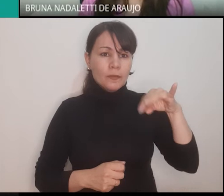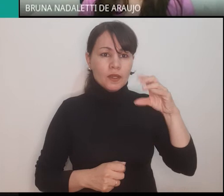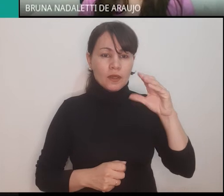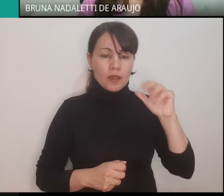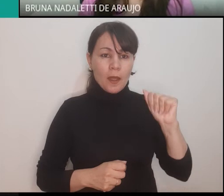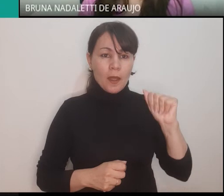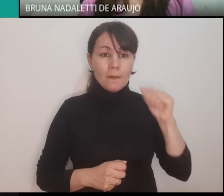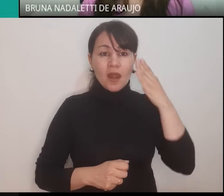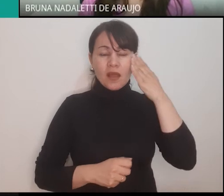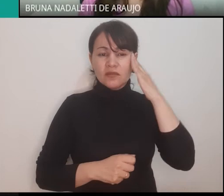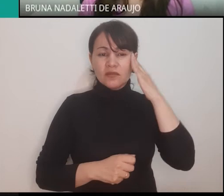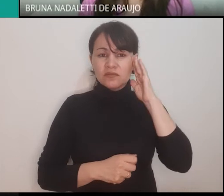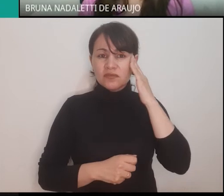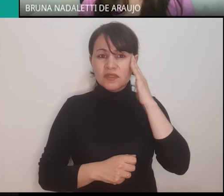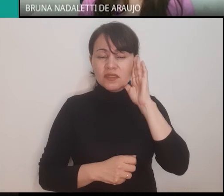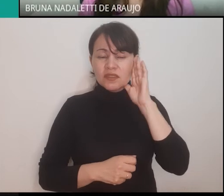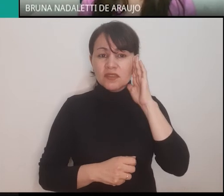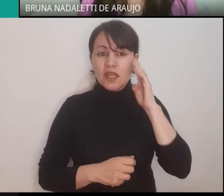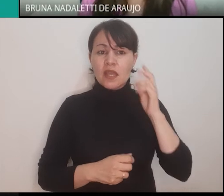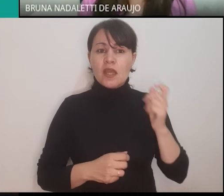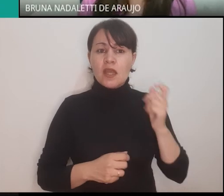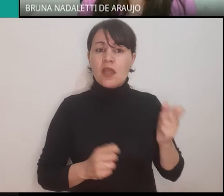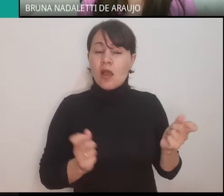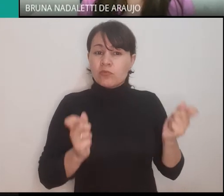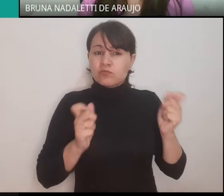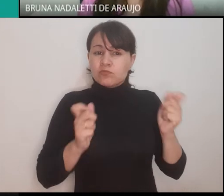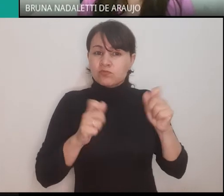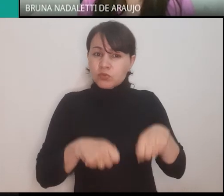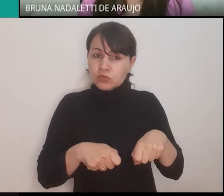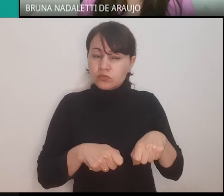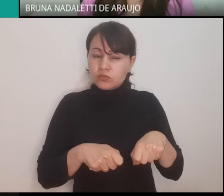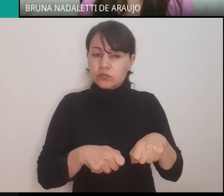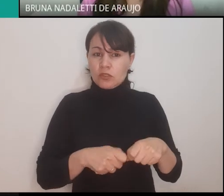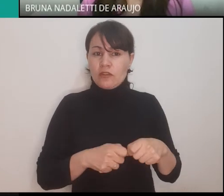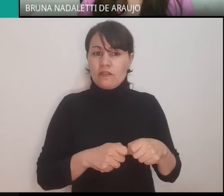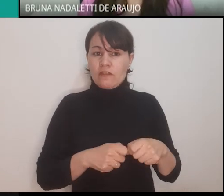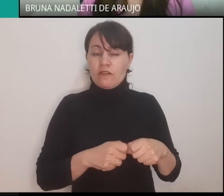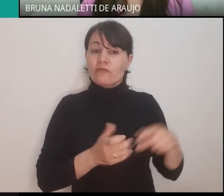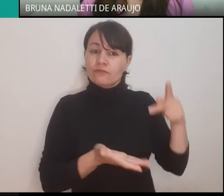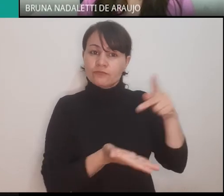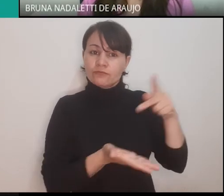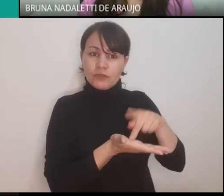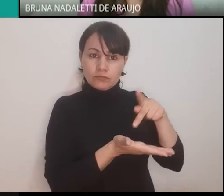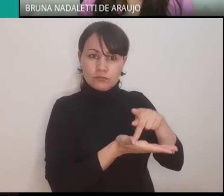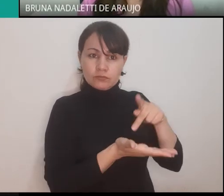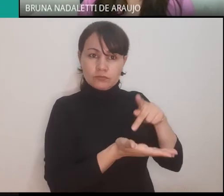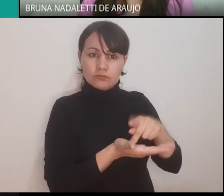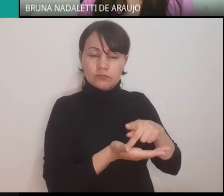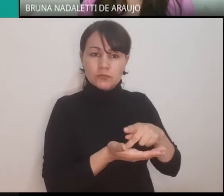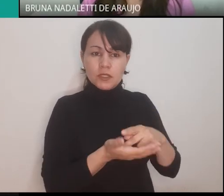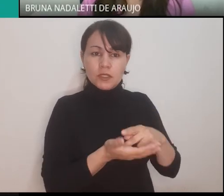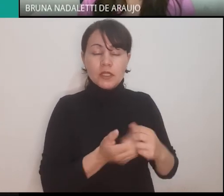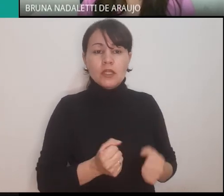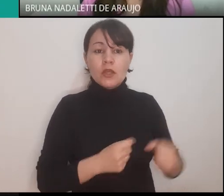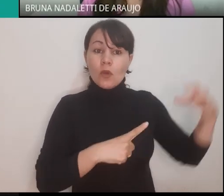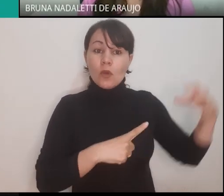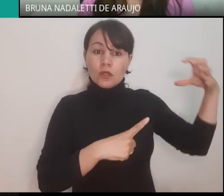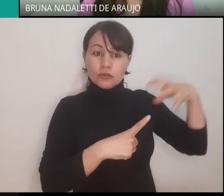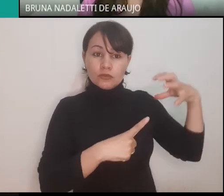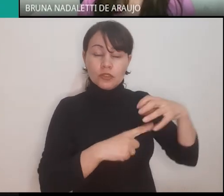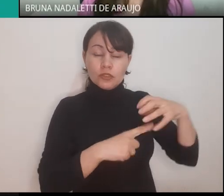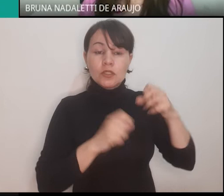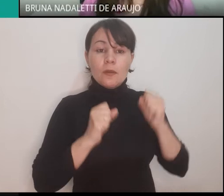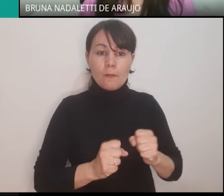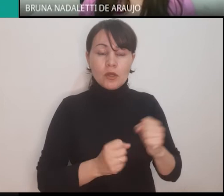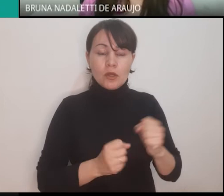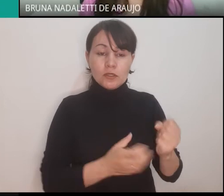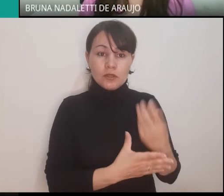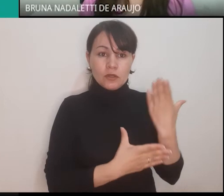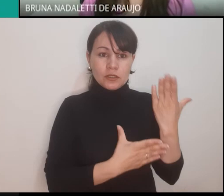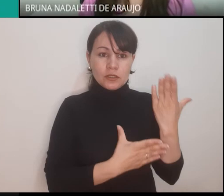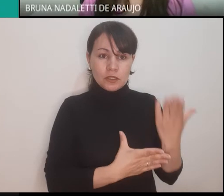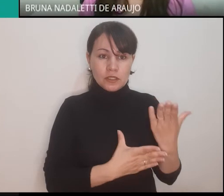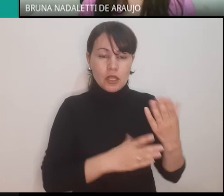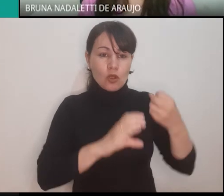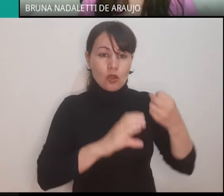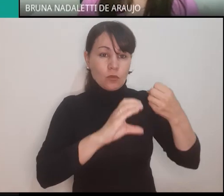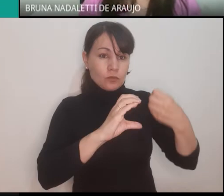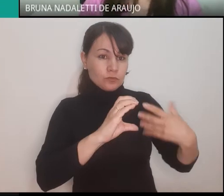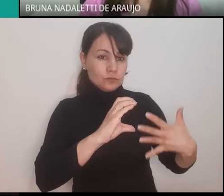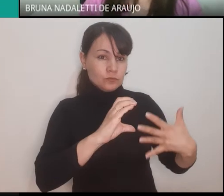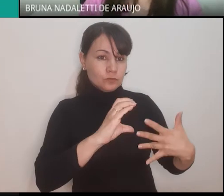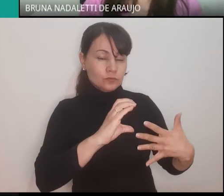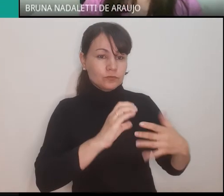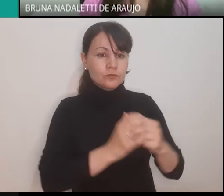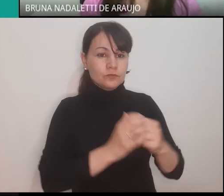compreender a possível etiologia verdadeira. Então, as causas podem ser classificadas